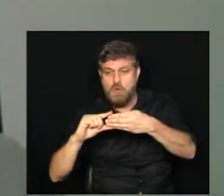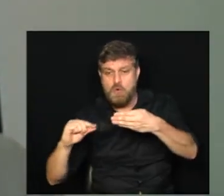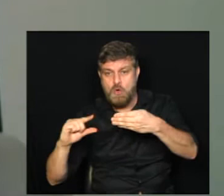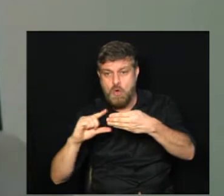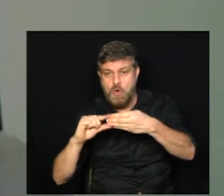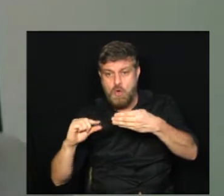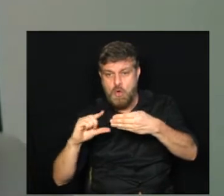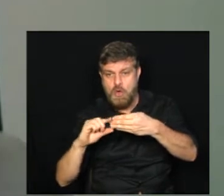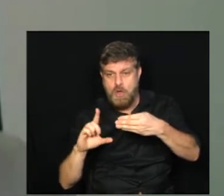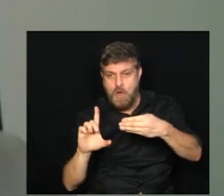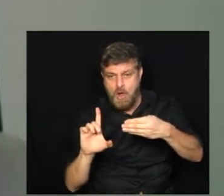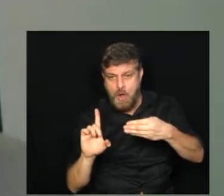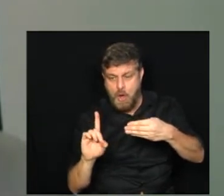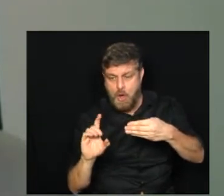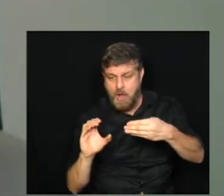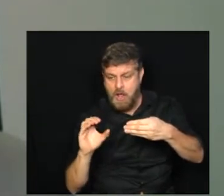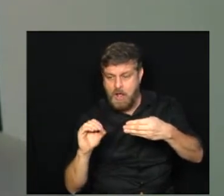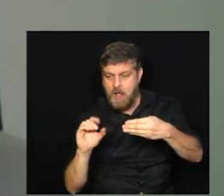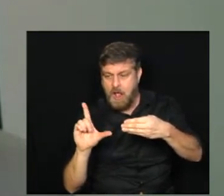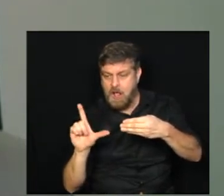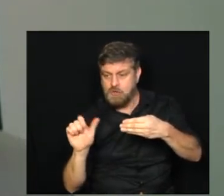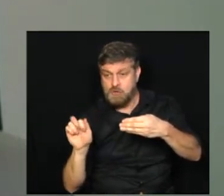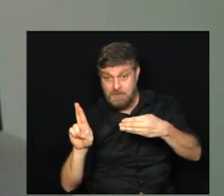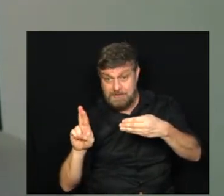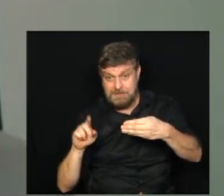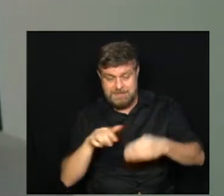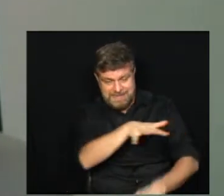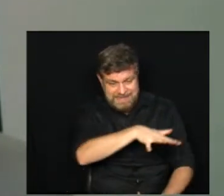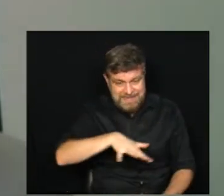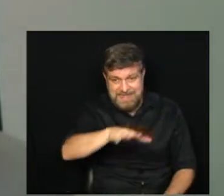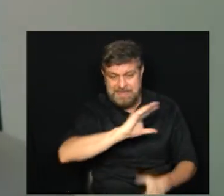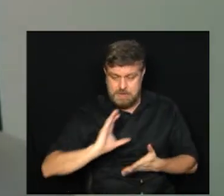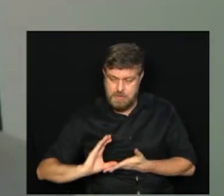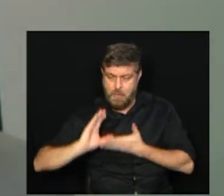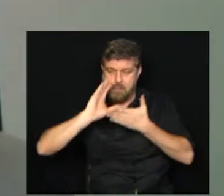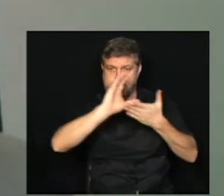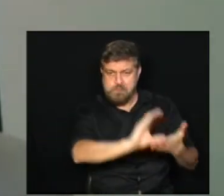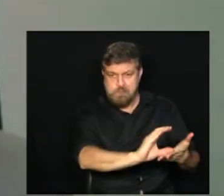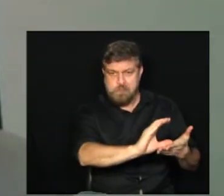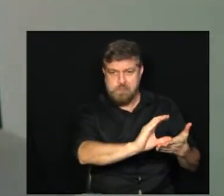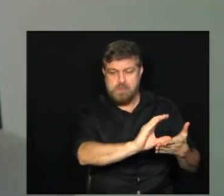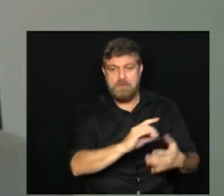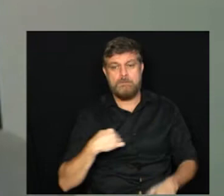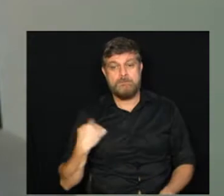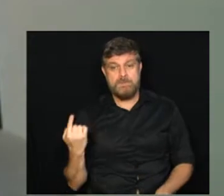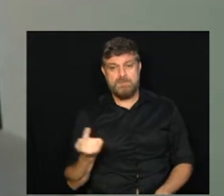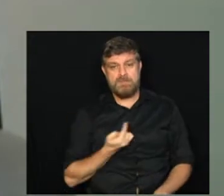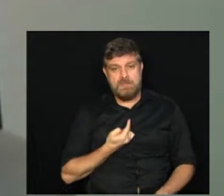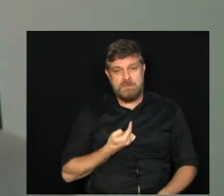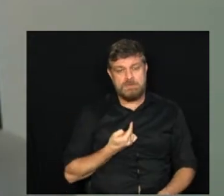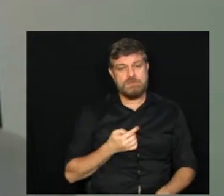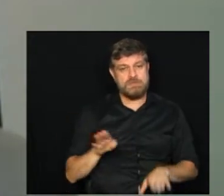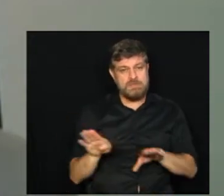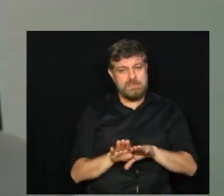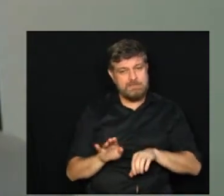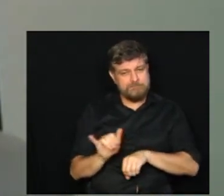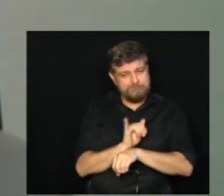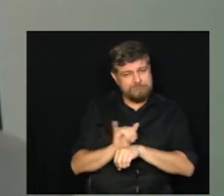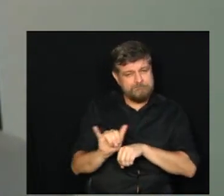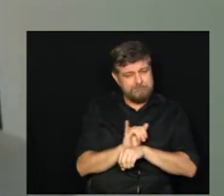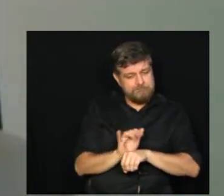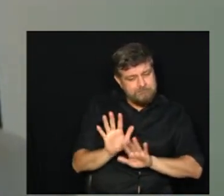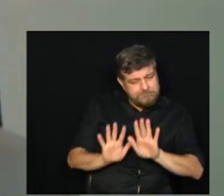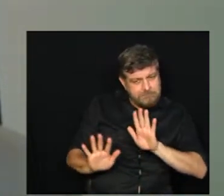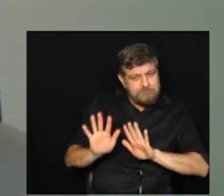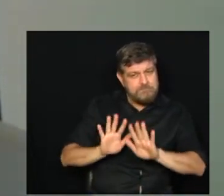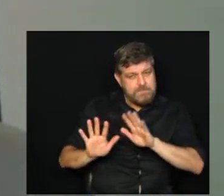região. Mas nós tomamos os cuidados também para que, independente de